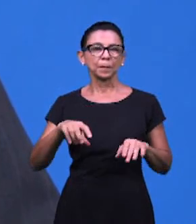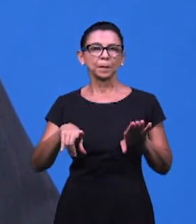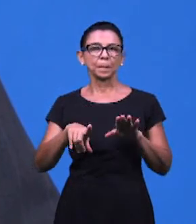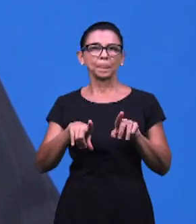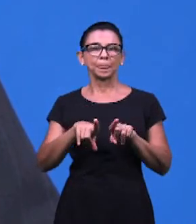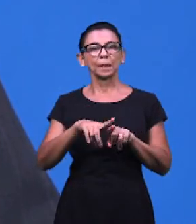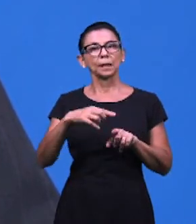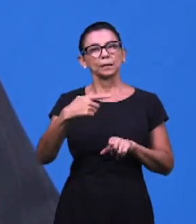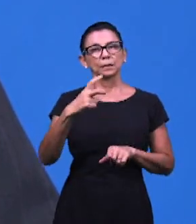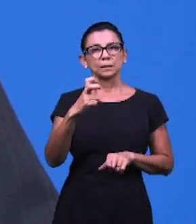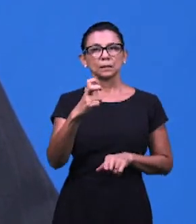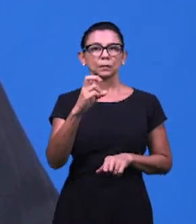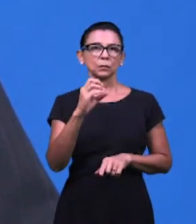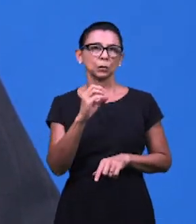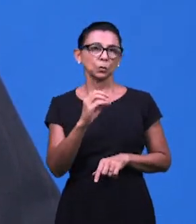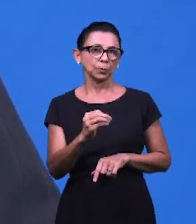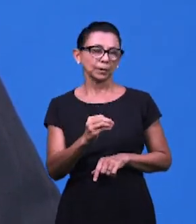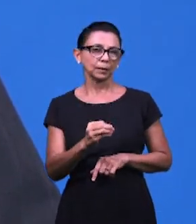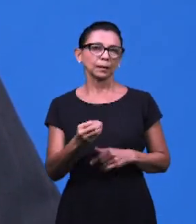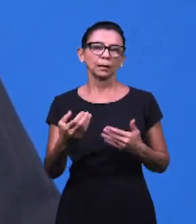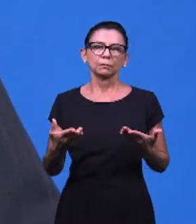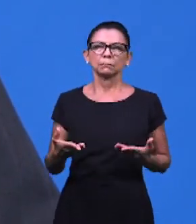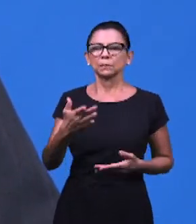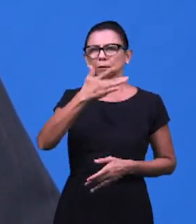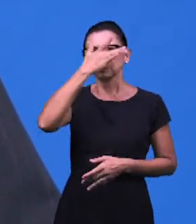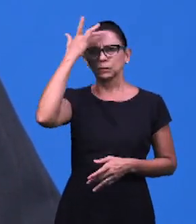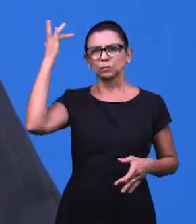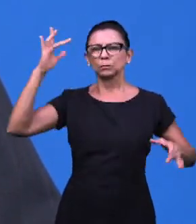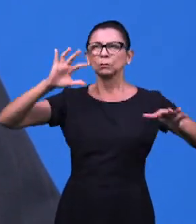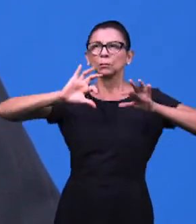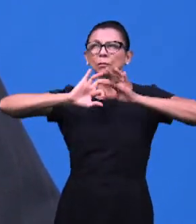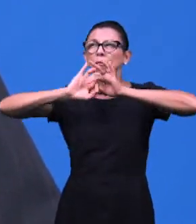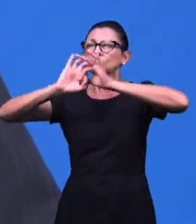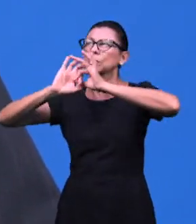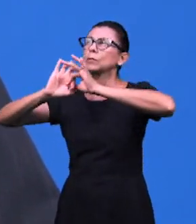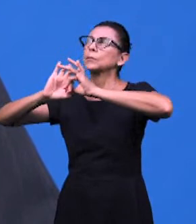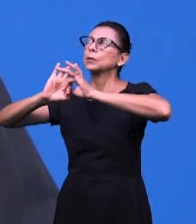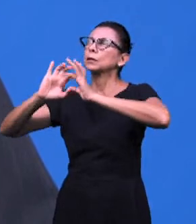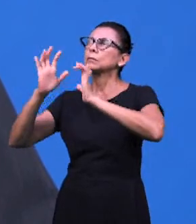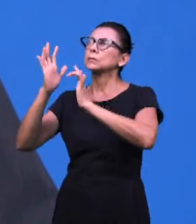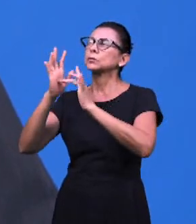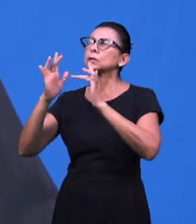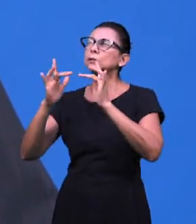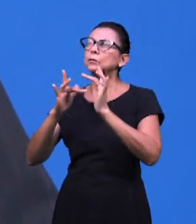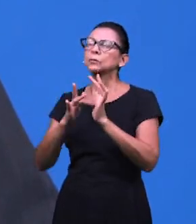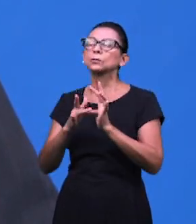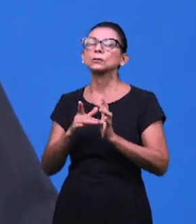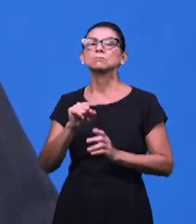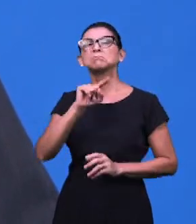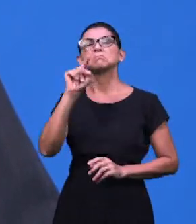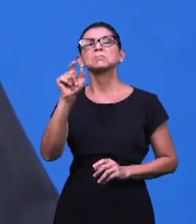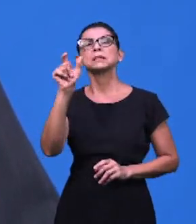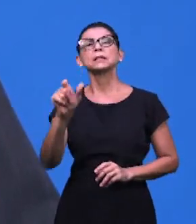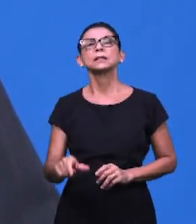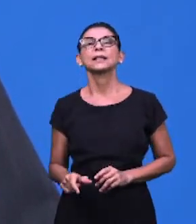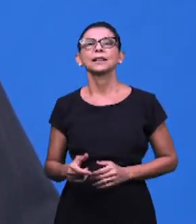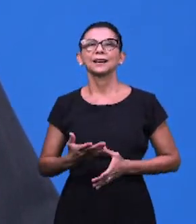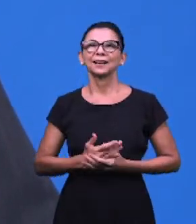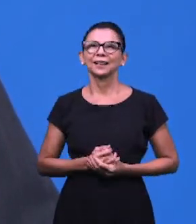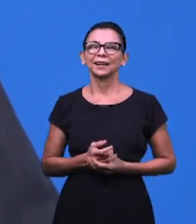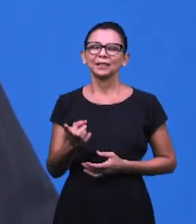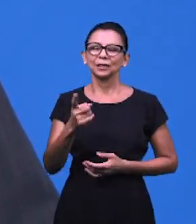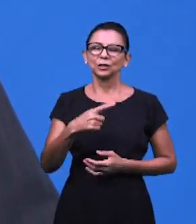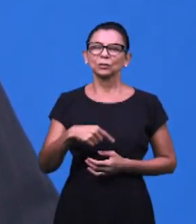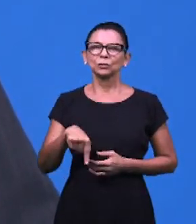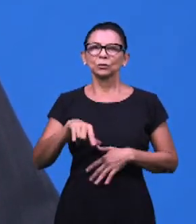e 50, ou seja, ali, aqueles que estão ligados a Jesus são aqueles que fazem a vontade do Pai